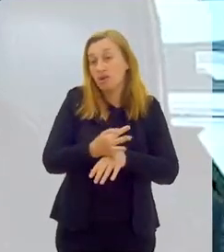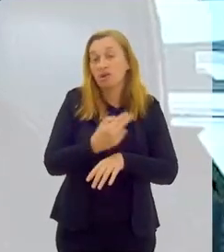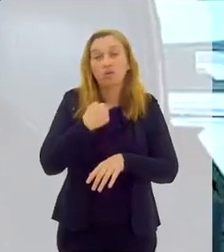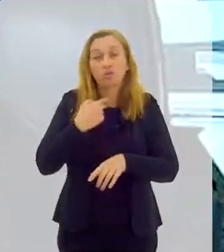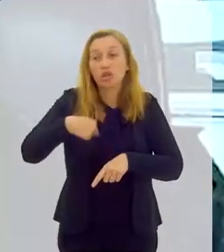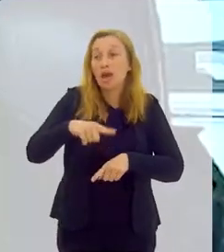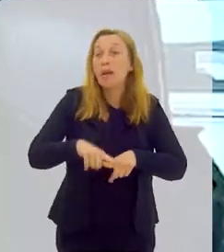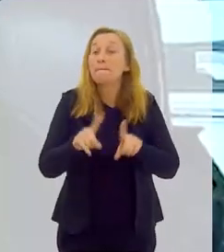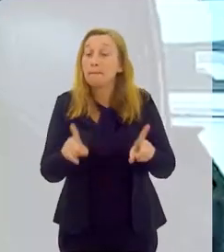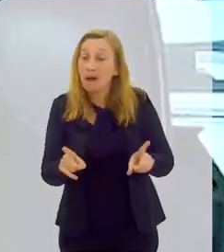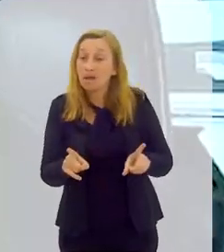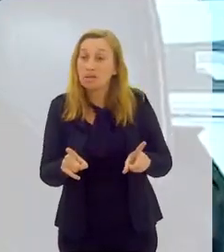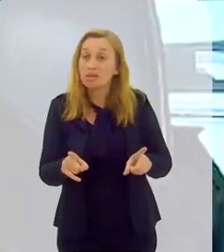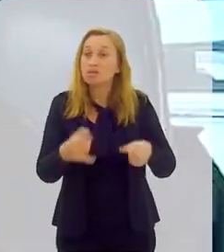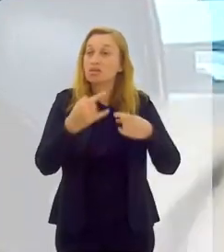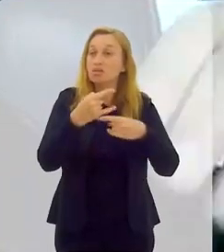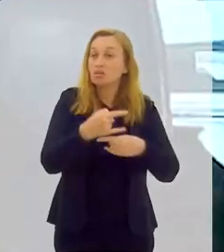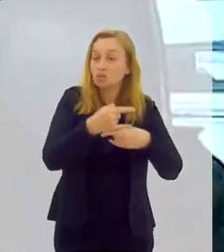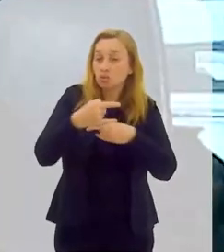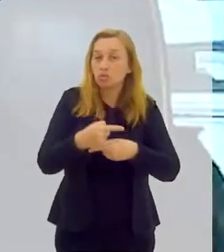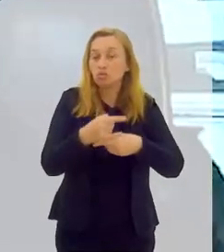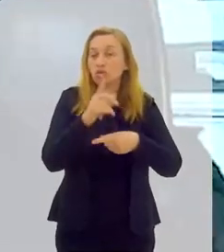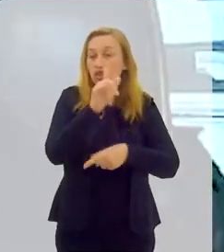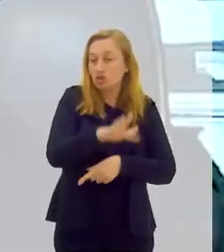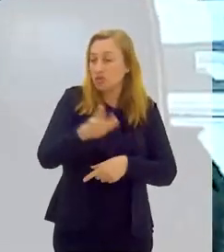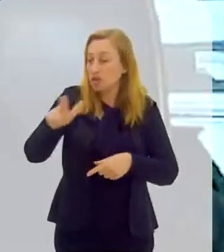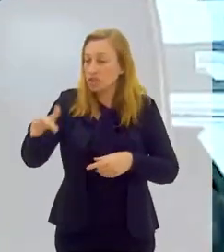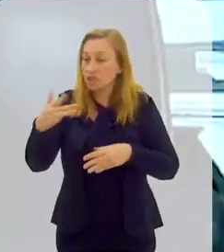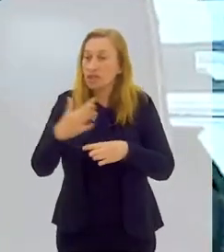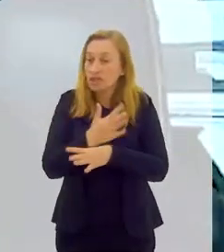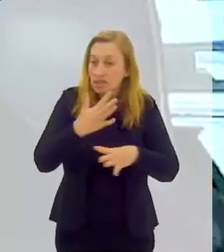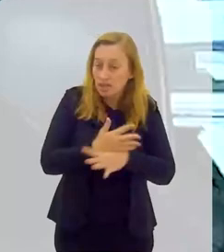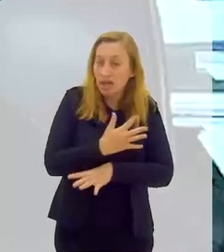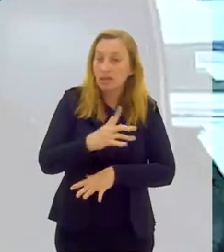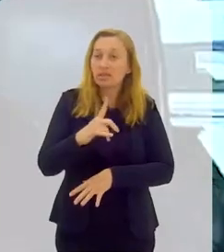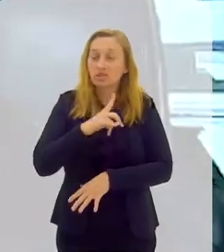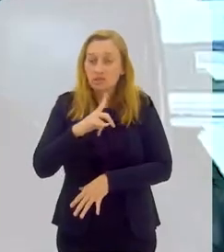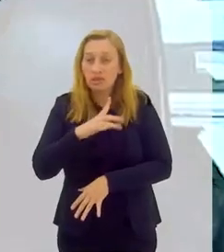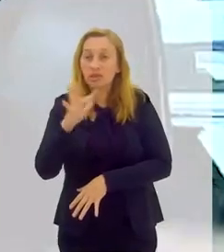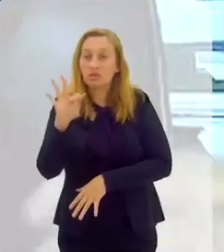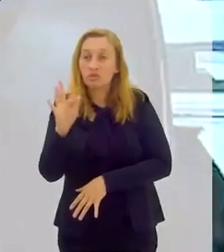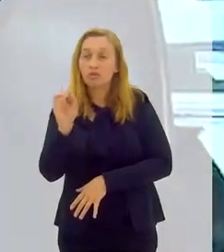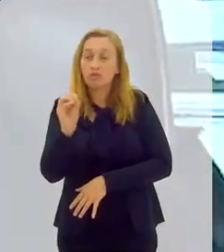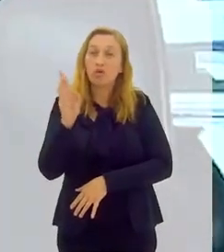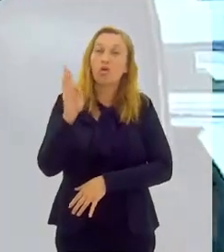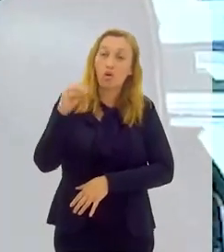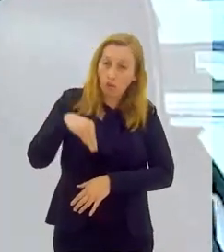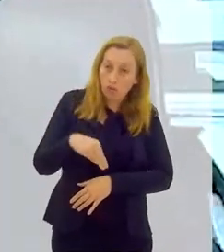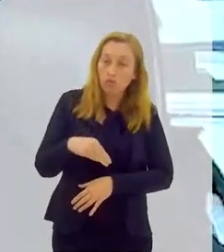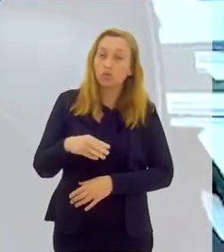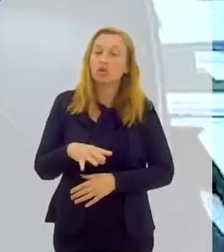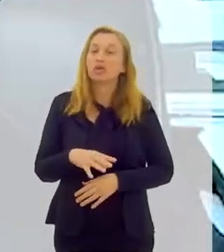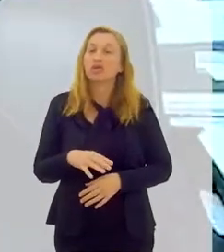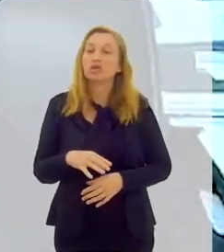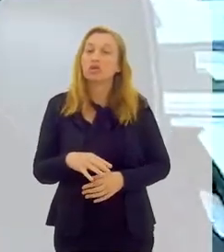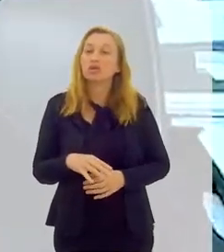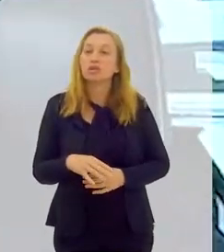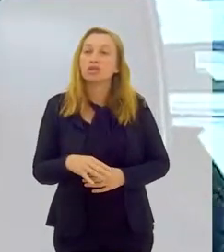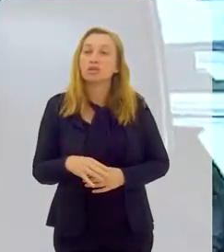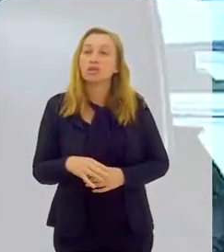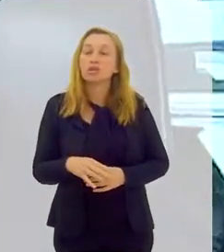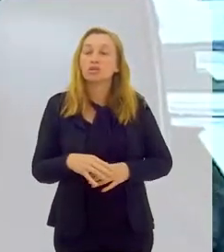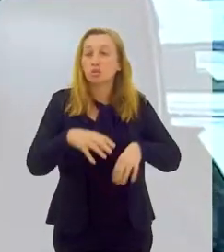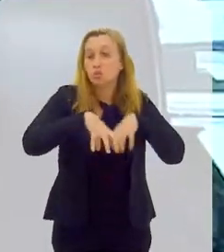de férias, mas a gente estávamos juntos em diferentes cidades em que foi feito o fórum, às vezes fisicamente, outras